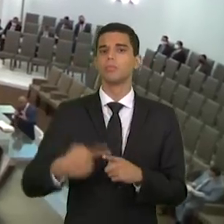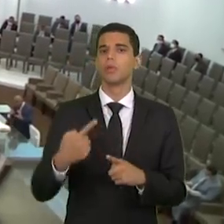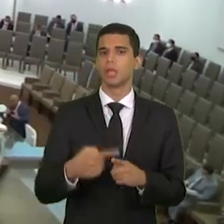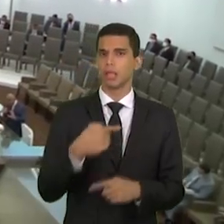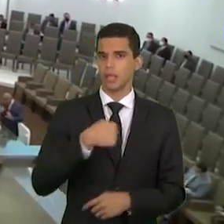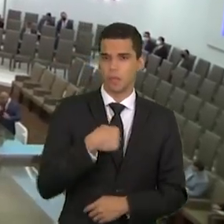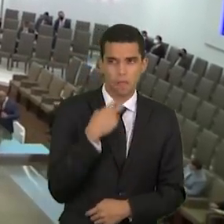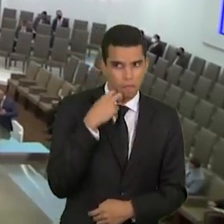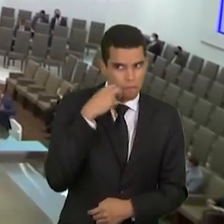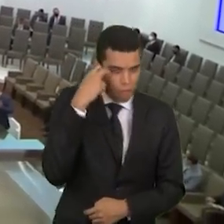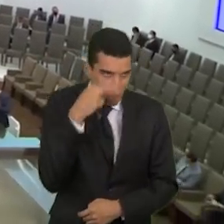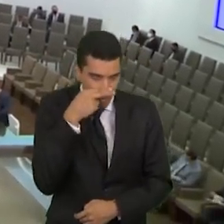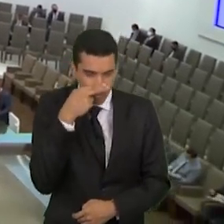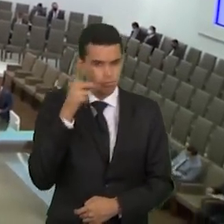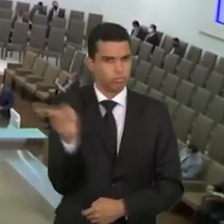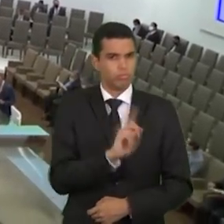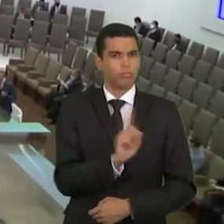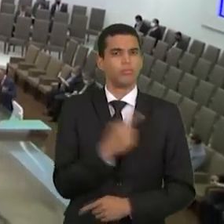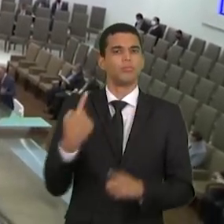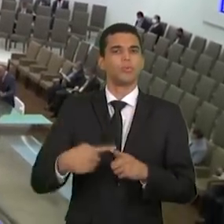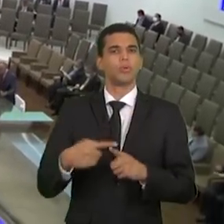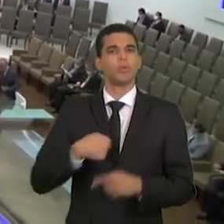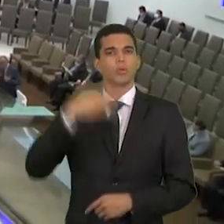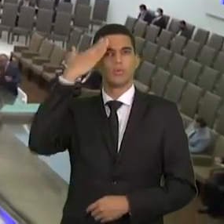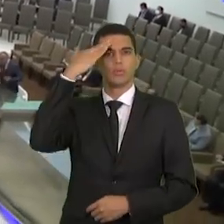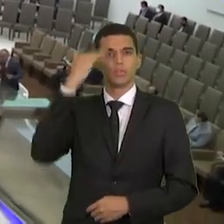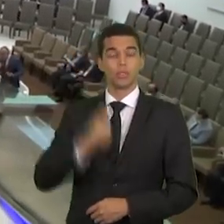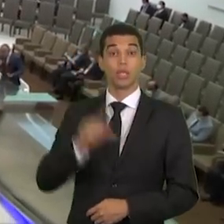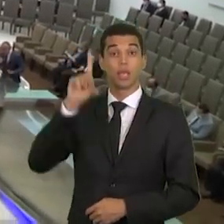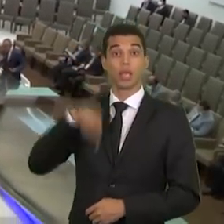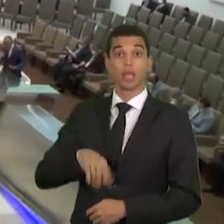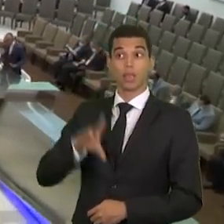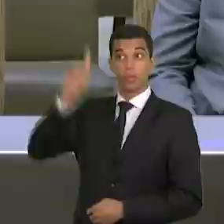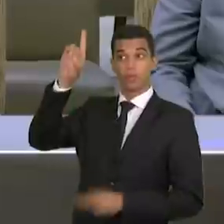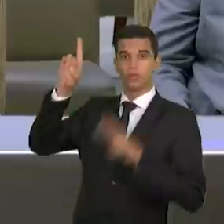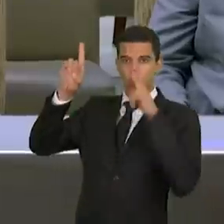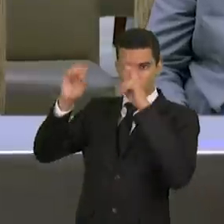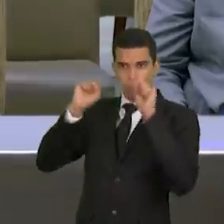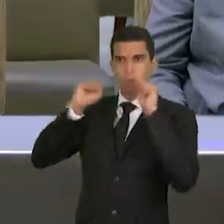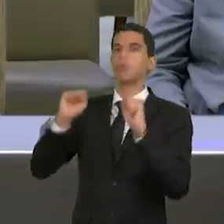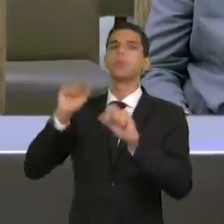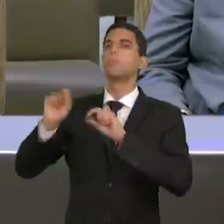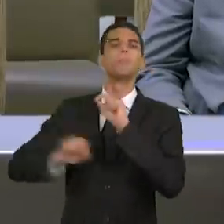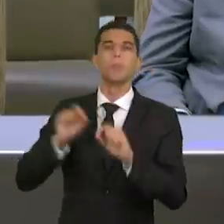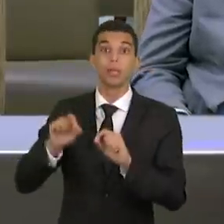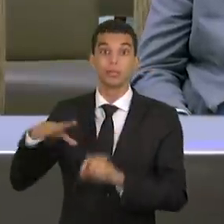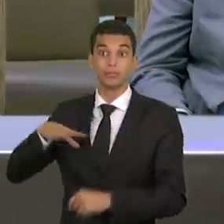Pois é o poder de Deus para a salvação de quem?